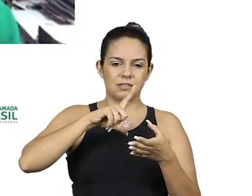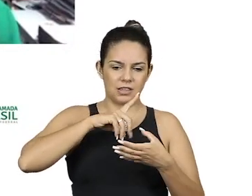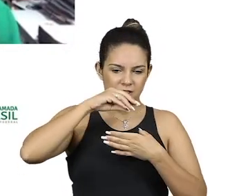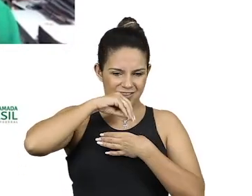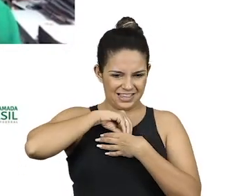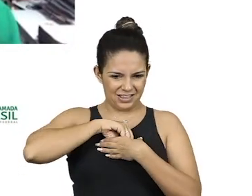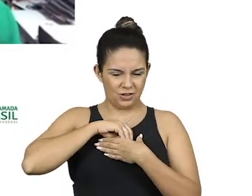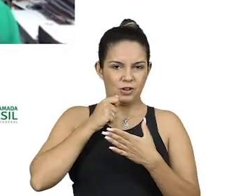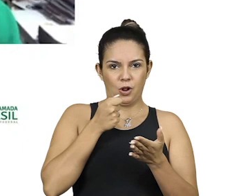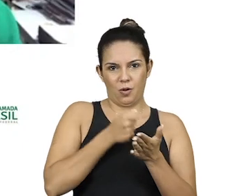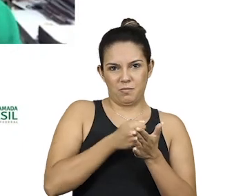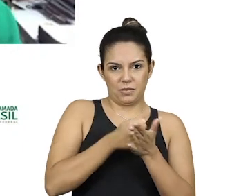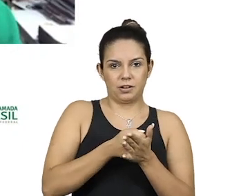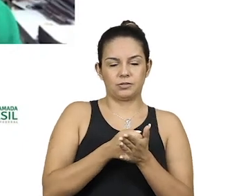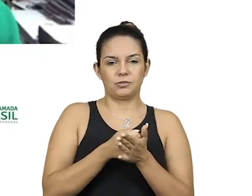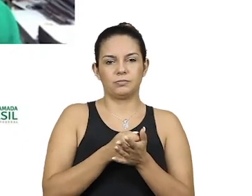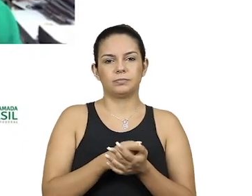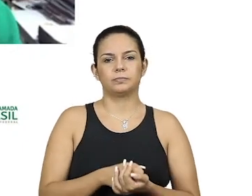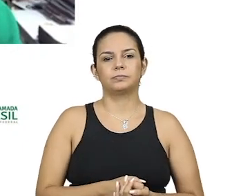interioridade obrigatória, né?